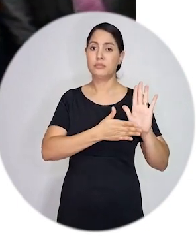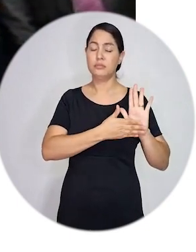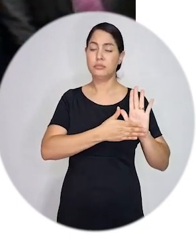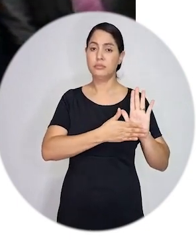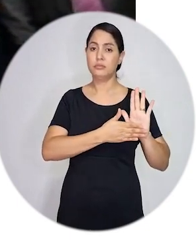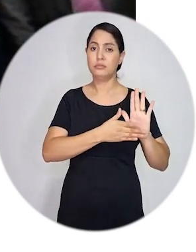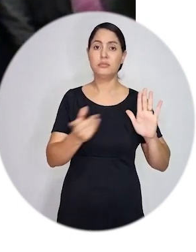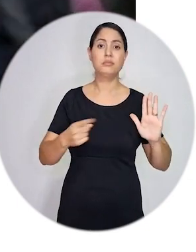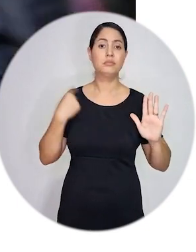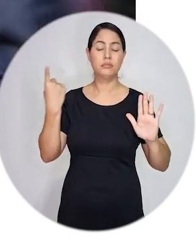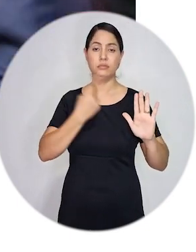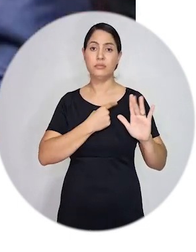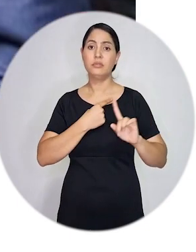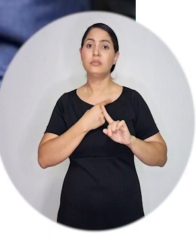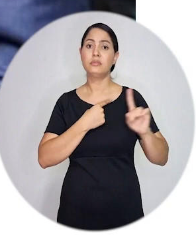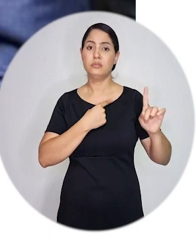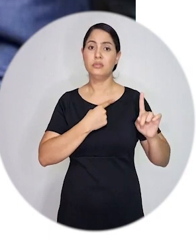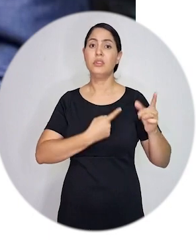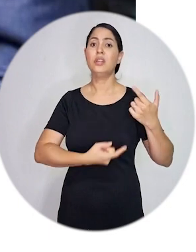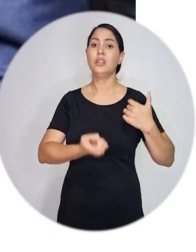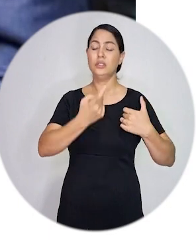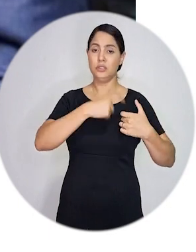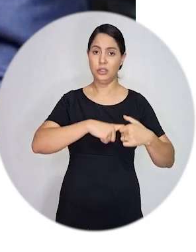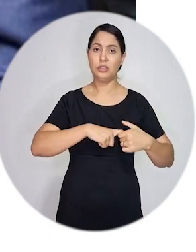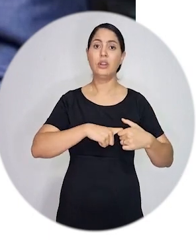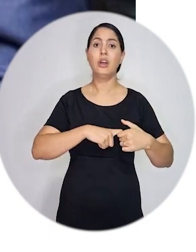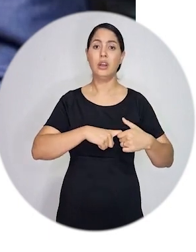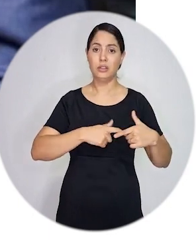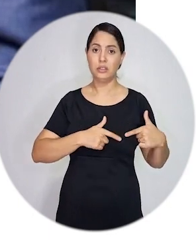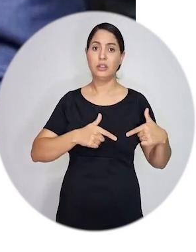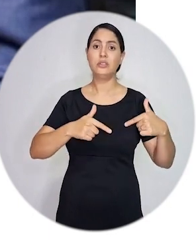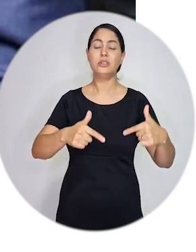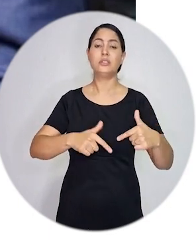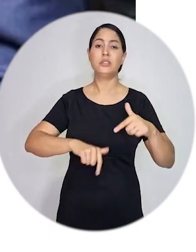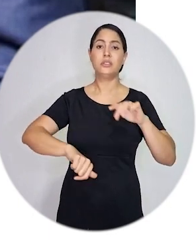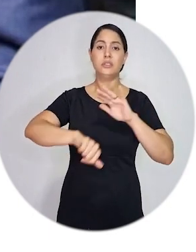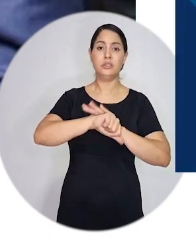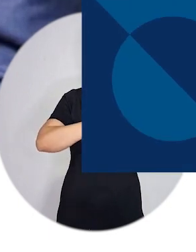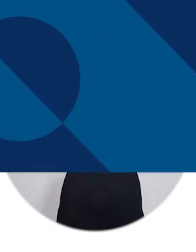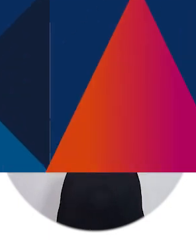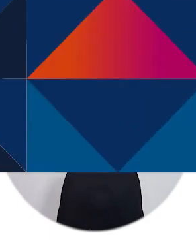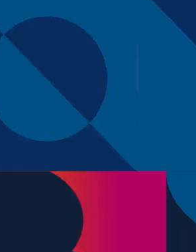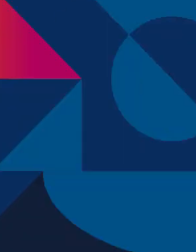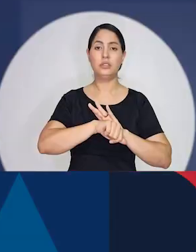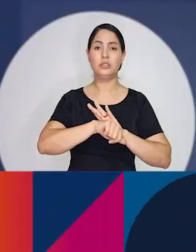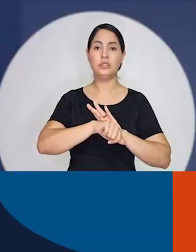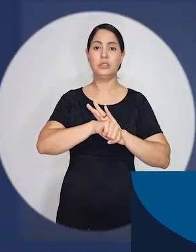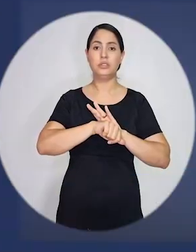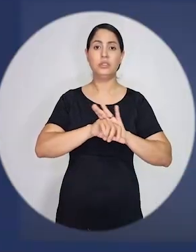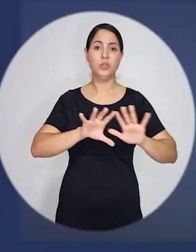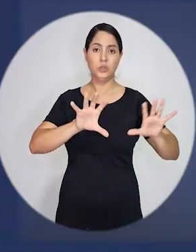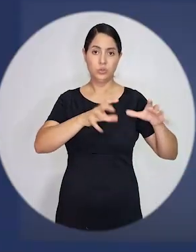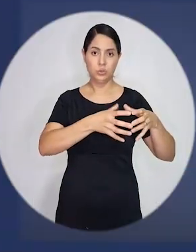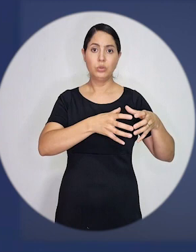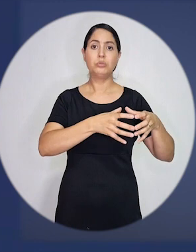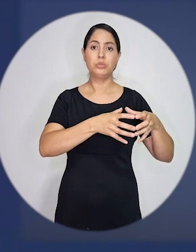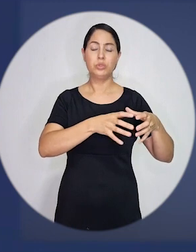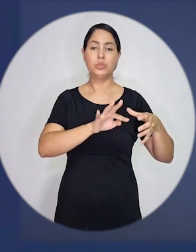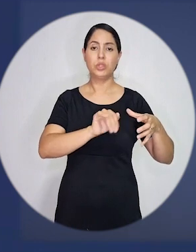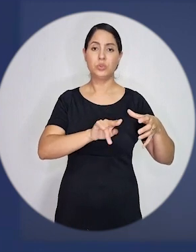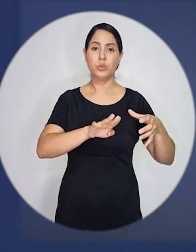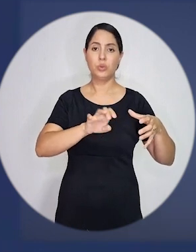a proposta, Beto, de nós retornarmos as ações penais para